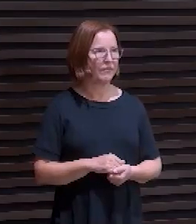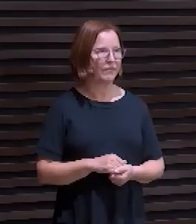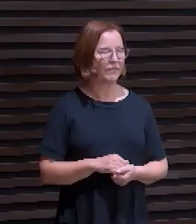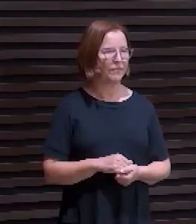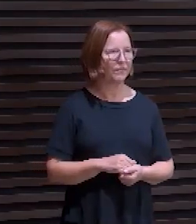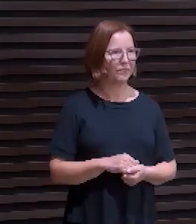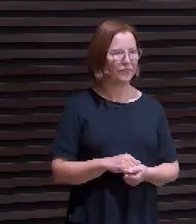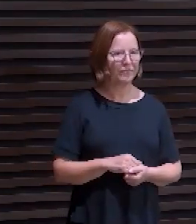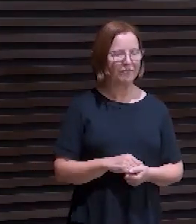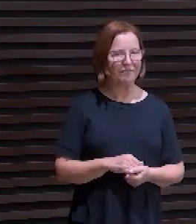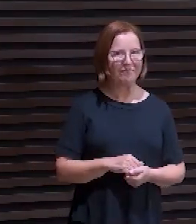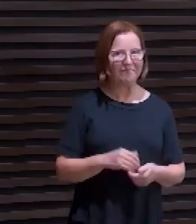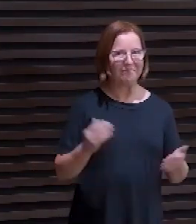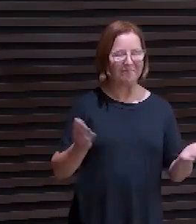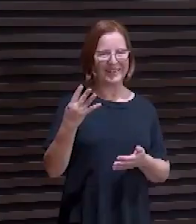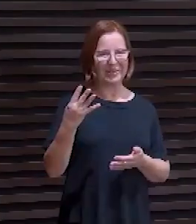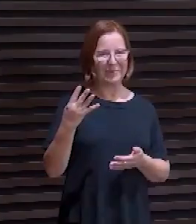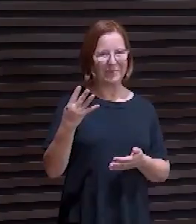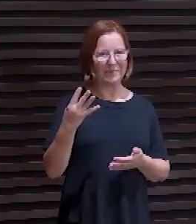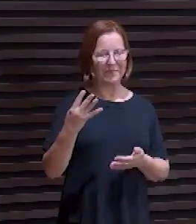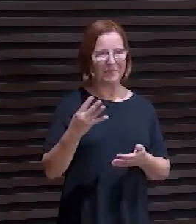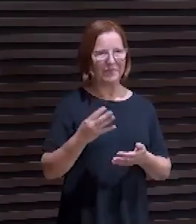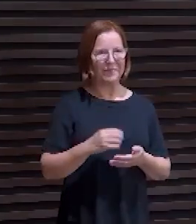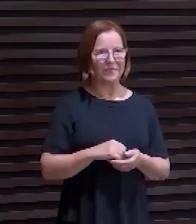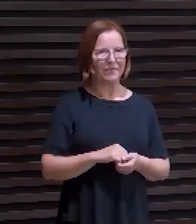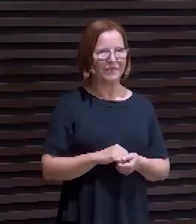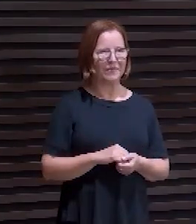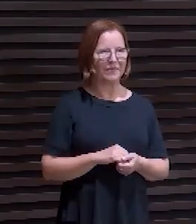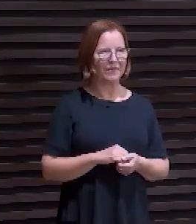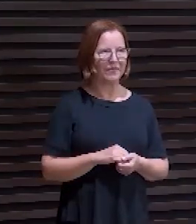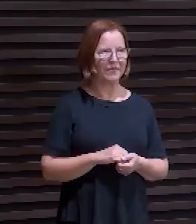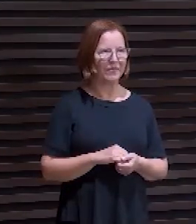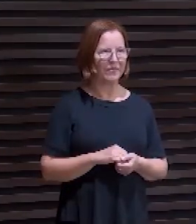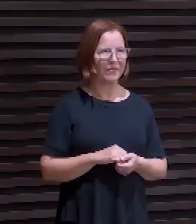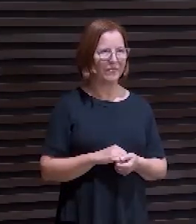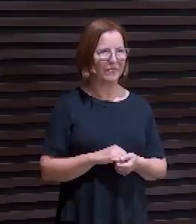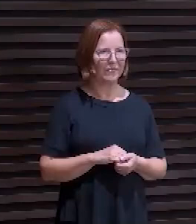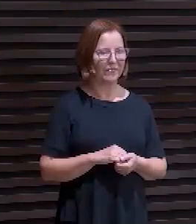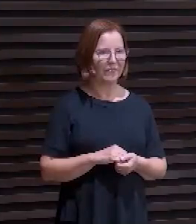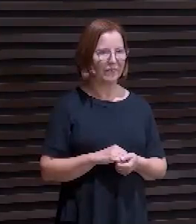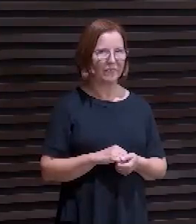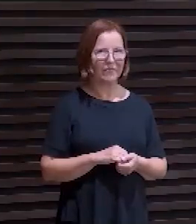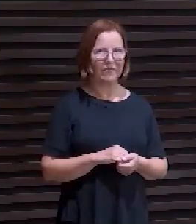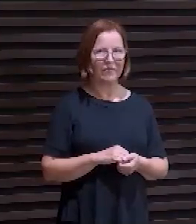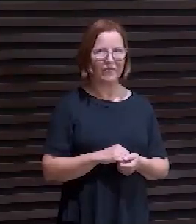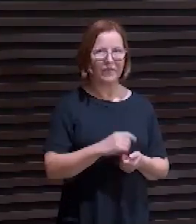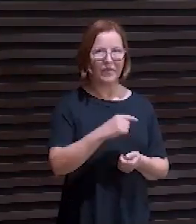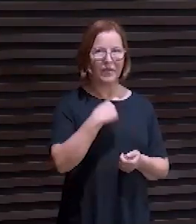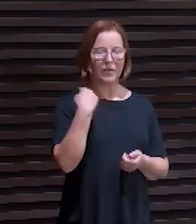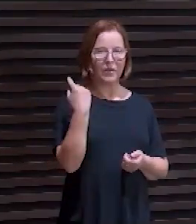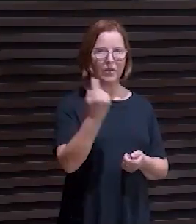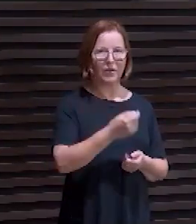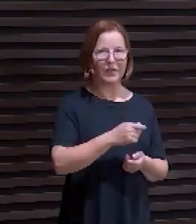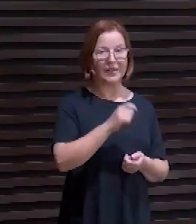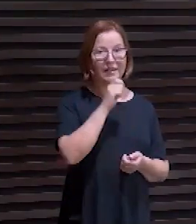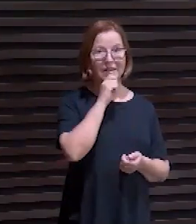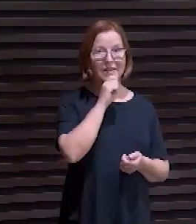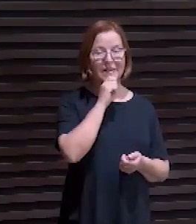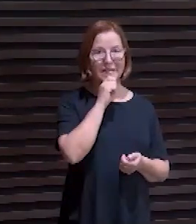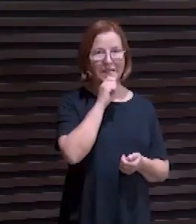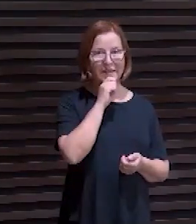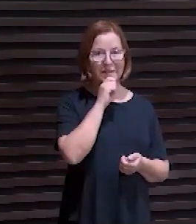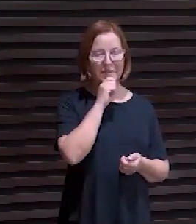Vamos caminhar, meus irmãos. Nós estamos aqui ainda presos